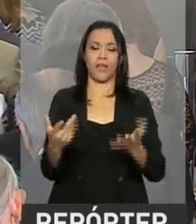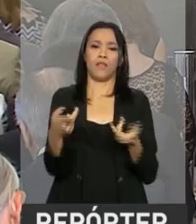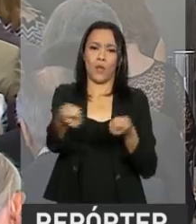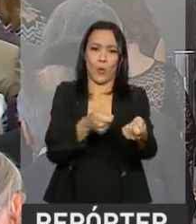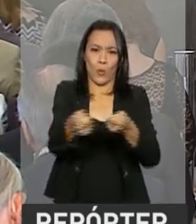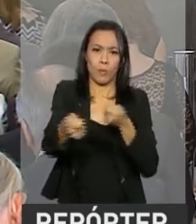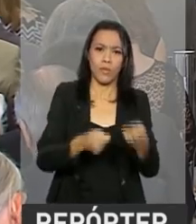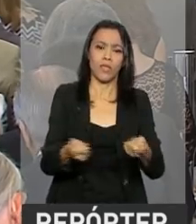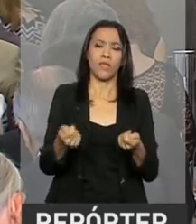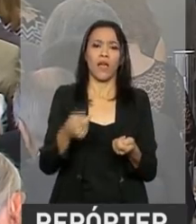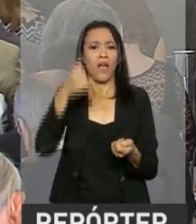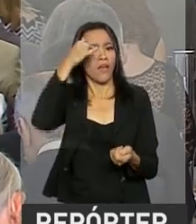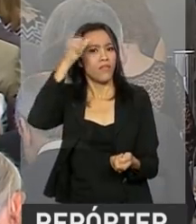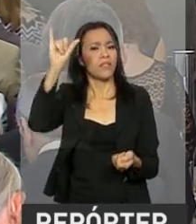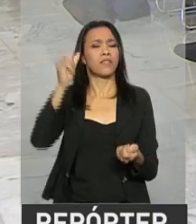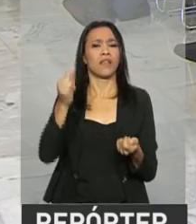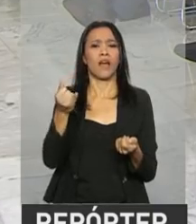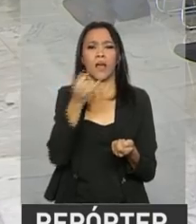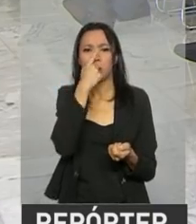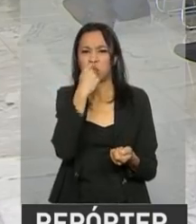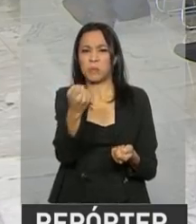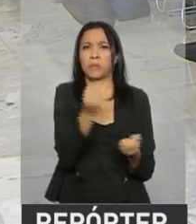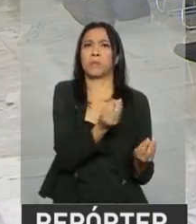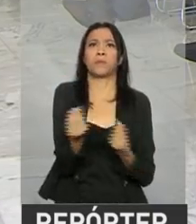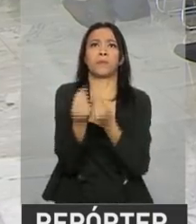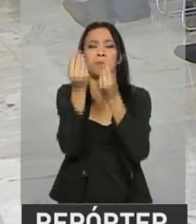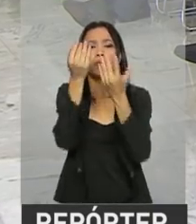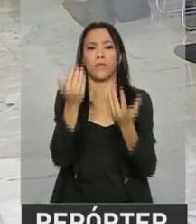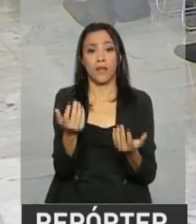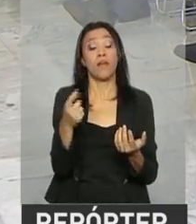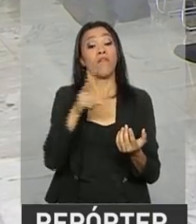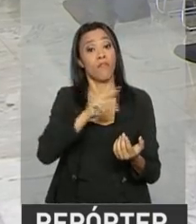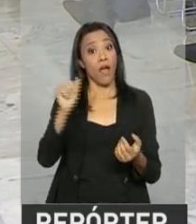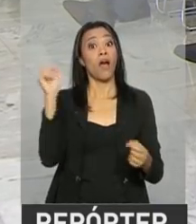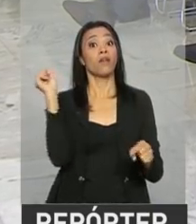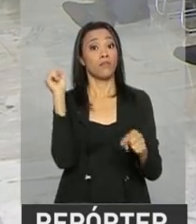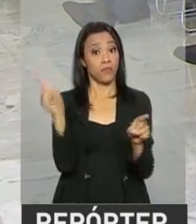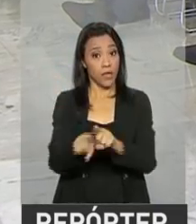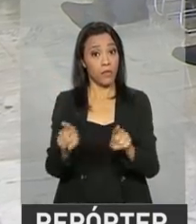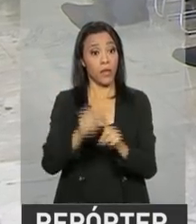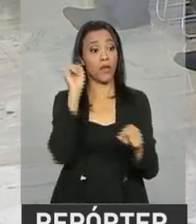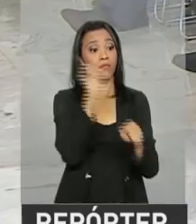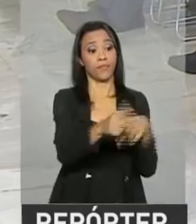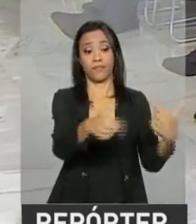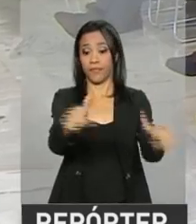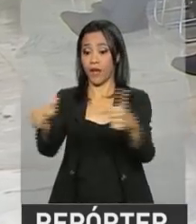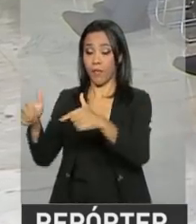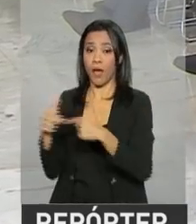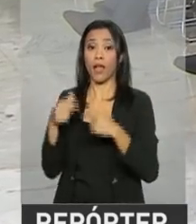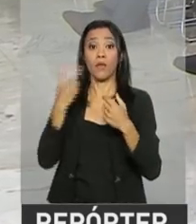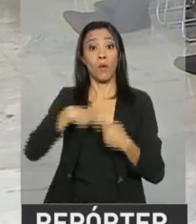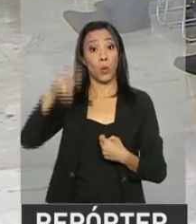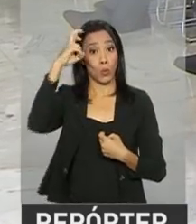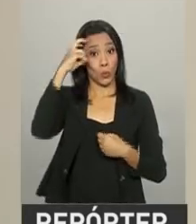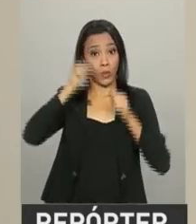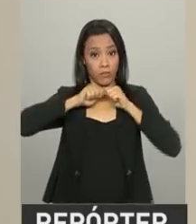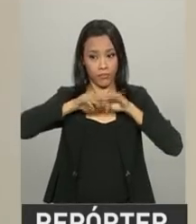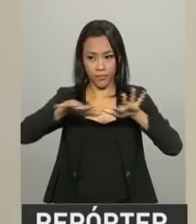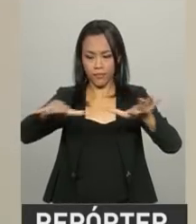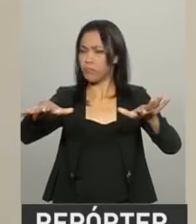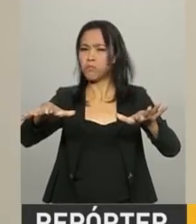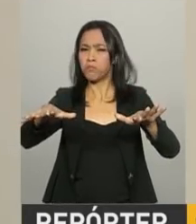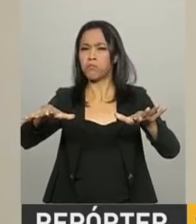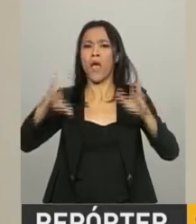baixas emissões, gerará empregos qualificados e disseminará uma cultura de respeito